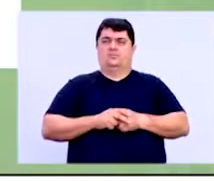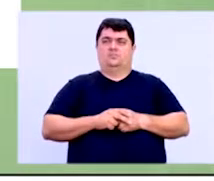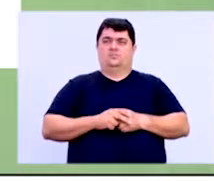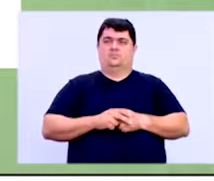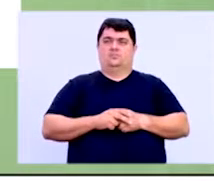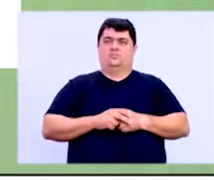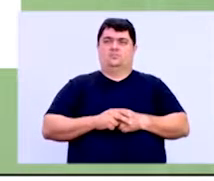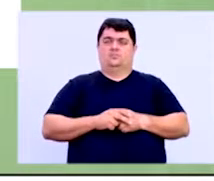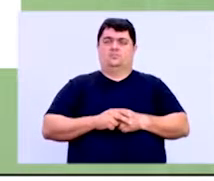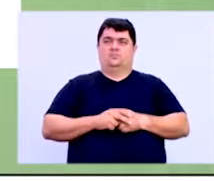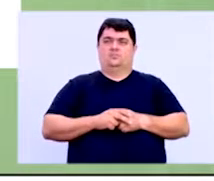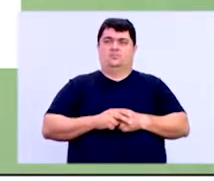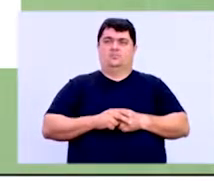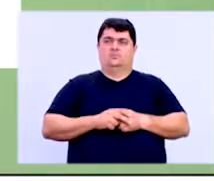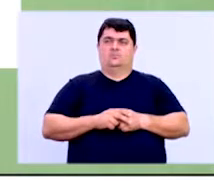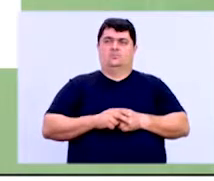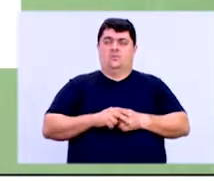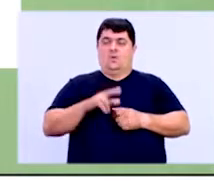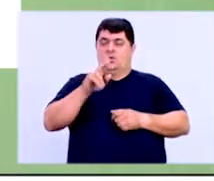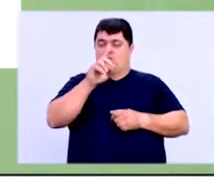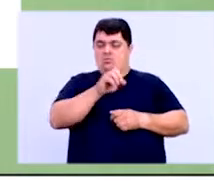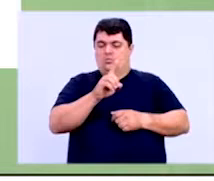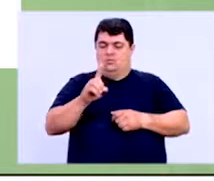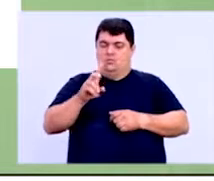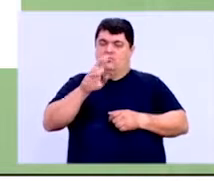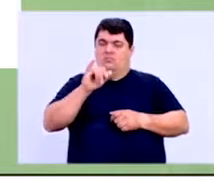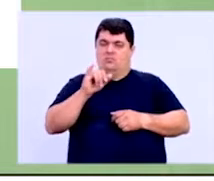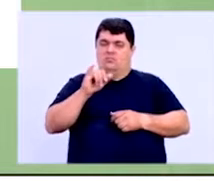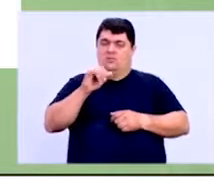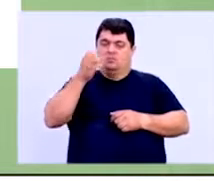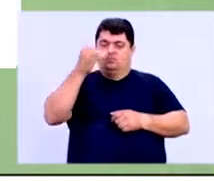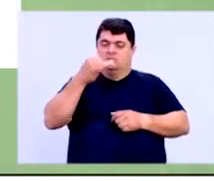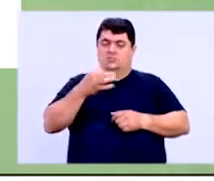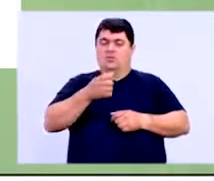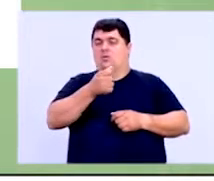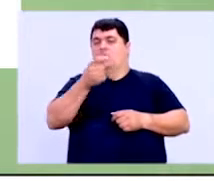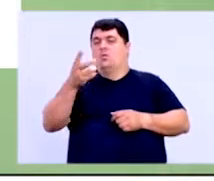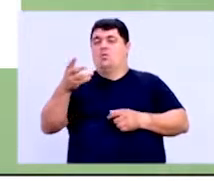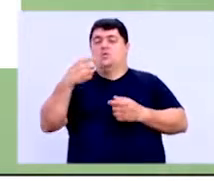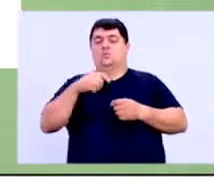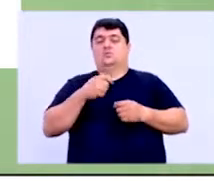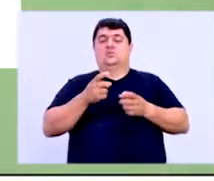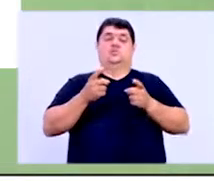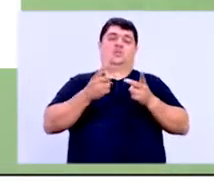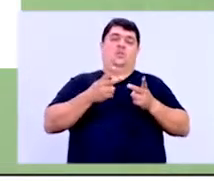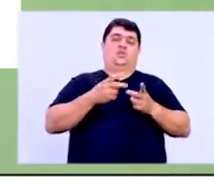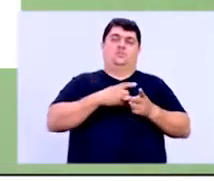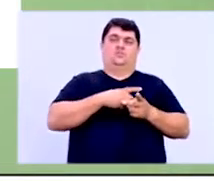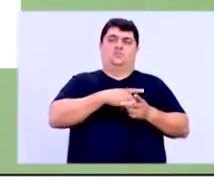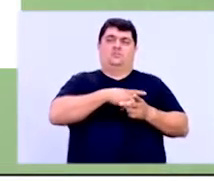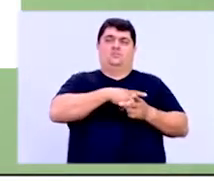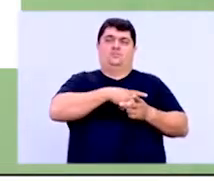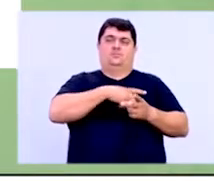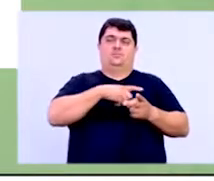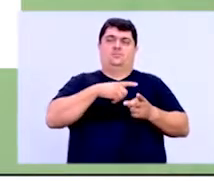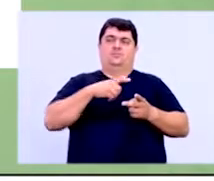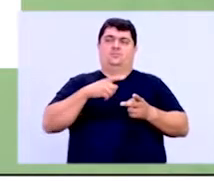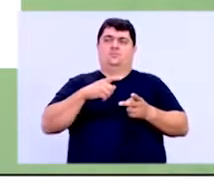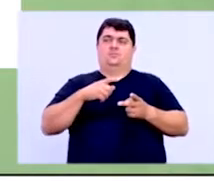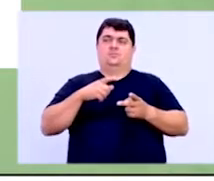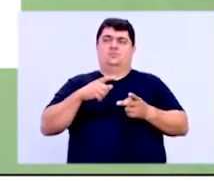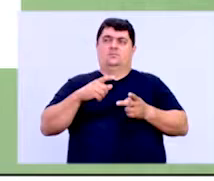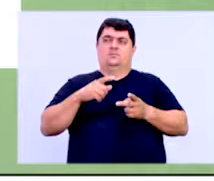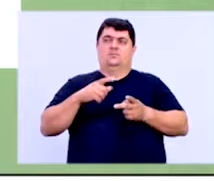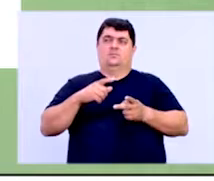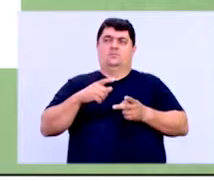O ponto de equilíbrio de unidade vai nos dar quantas unidades serão necessárias vender para conseguir obtermos lucros a